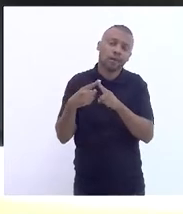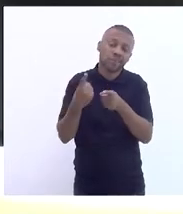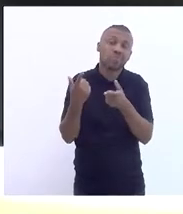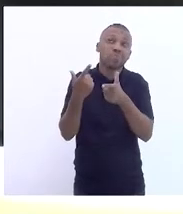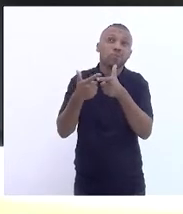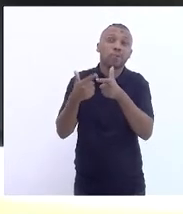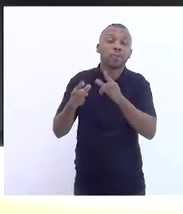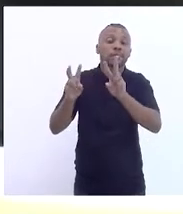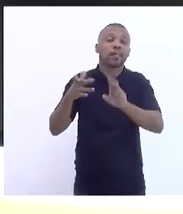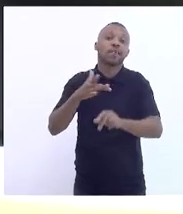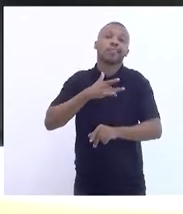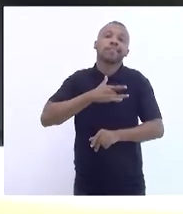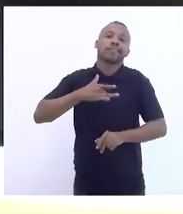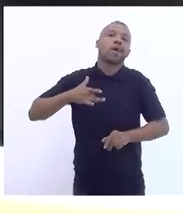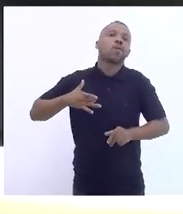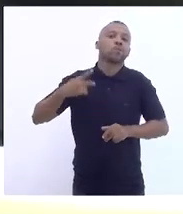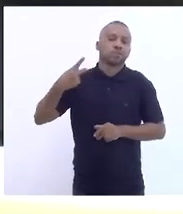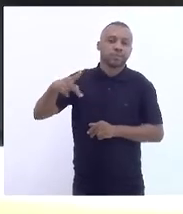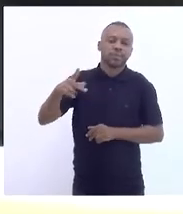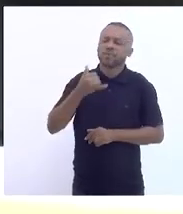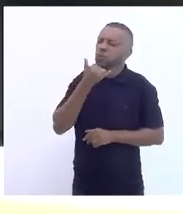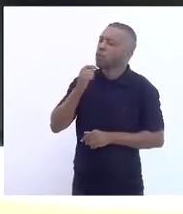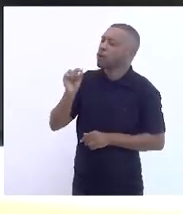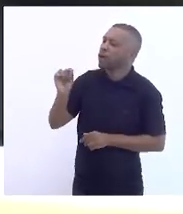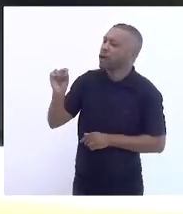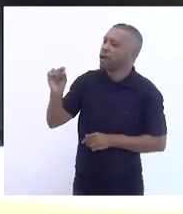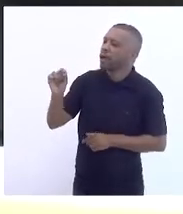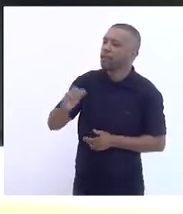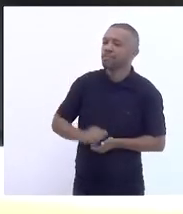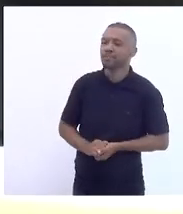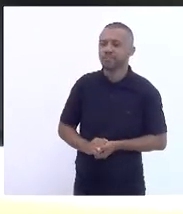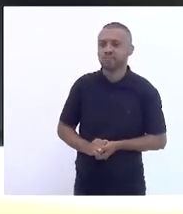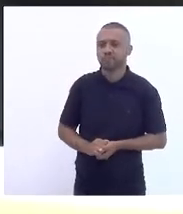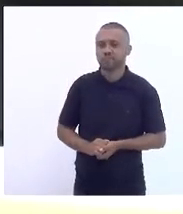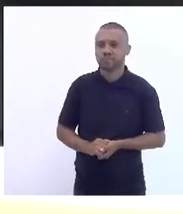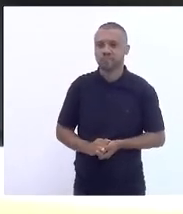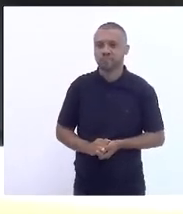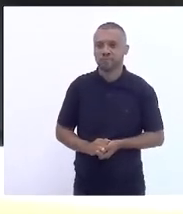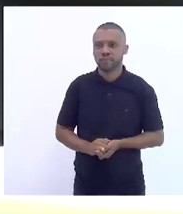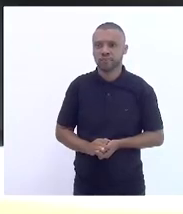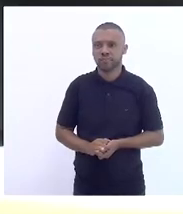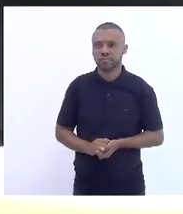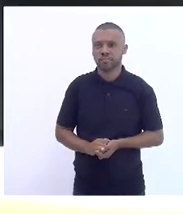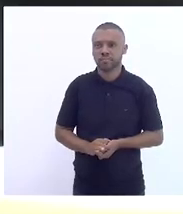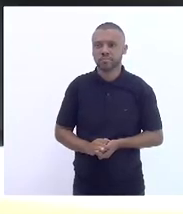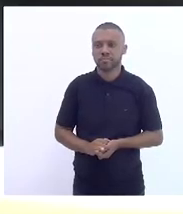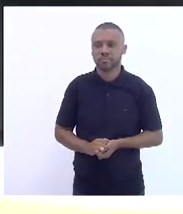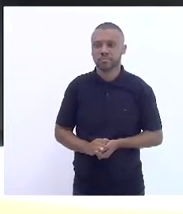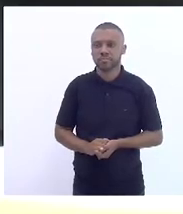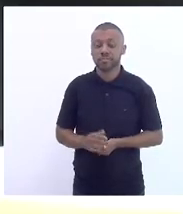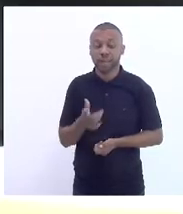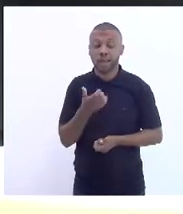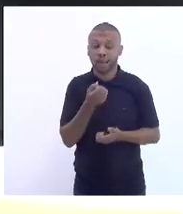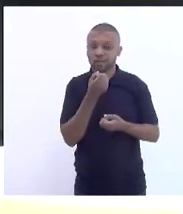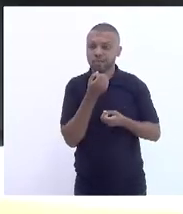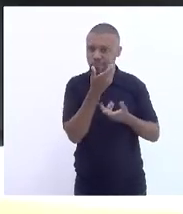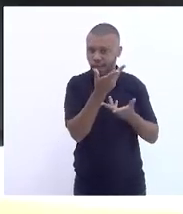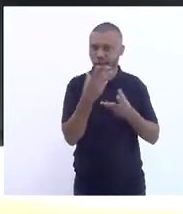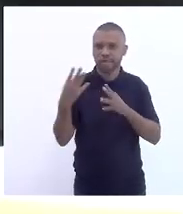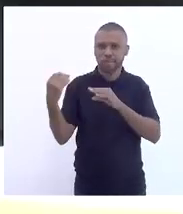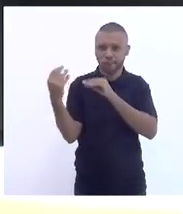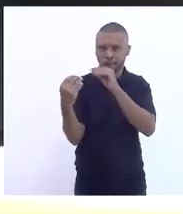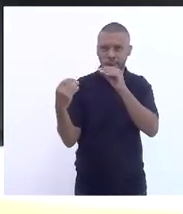né mas Oi o sol em Brasília não é eu ia falar é